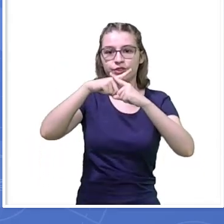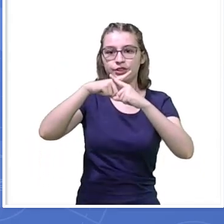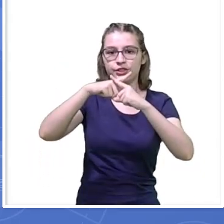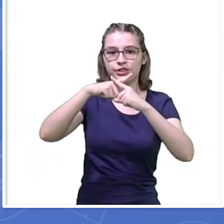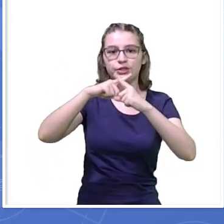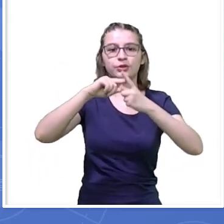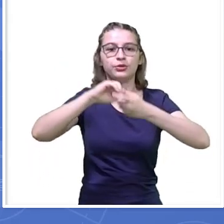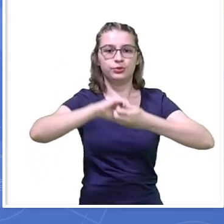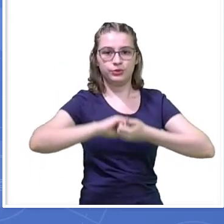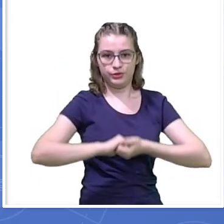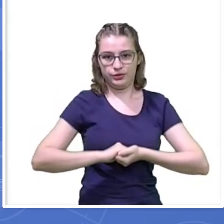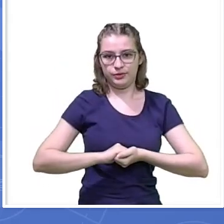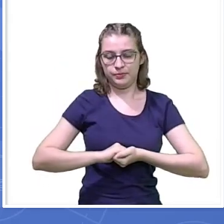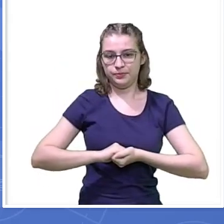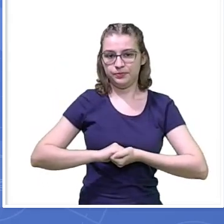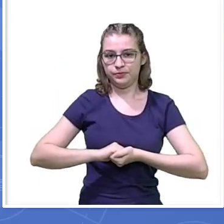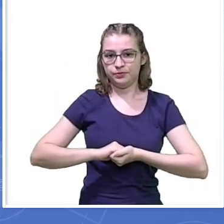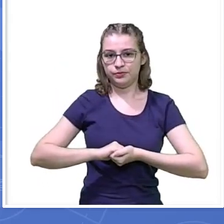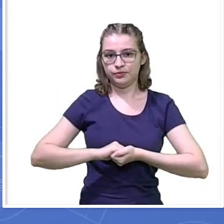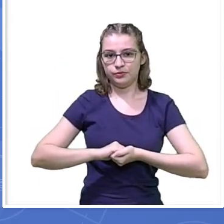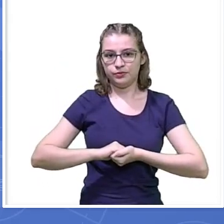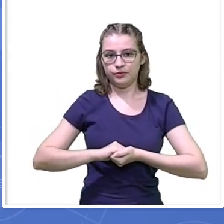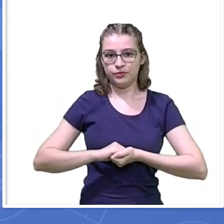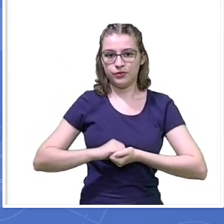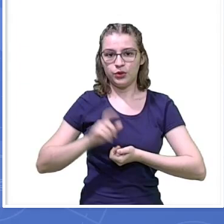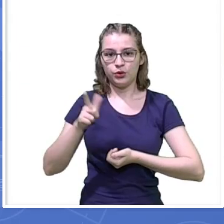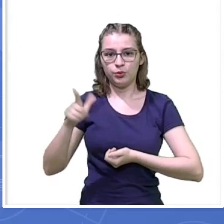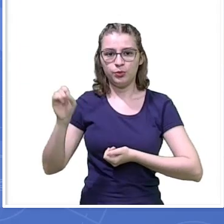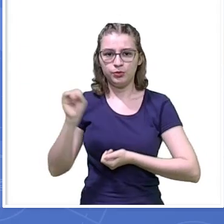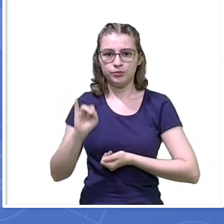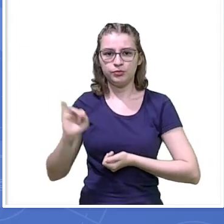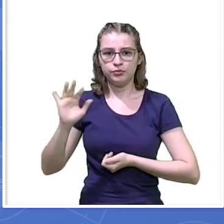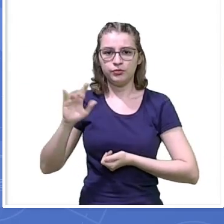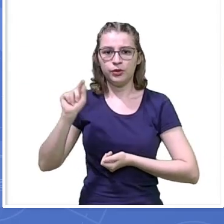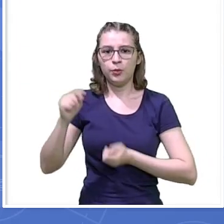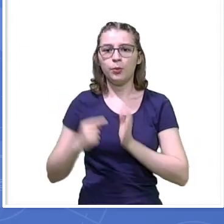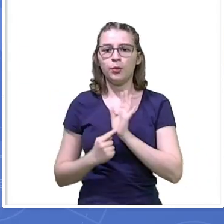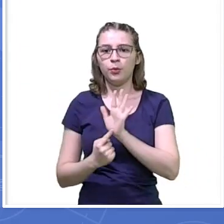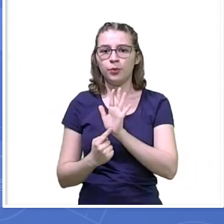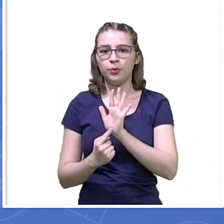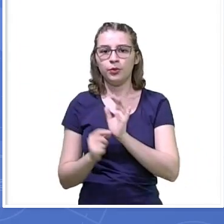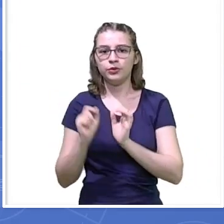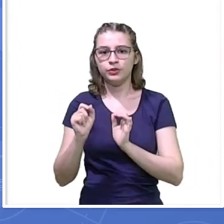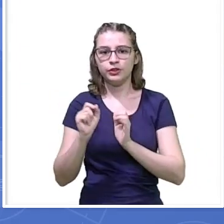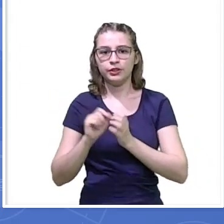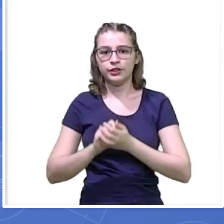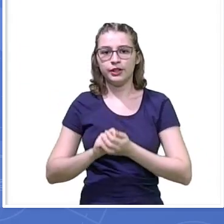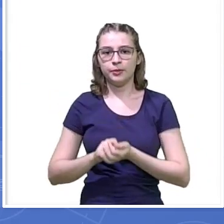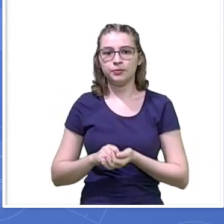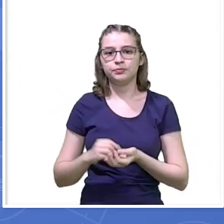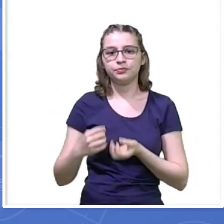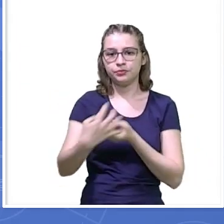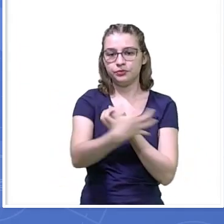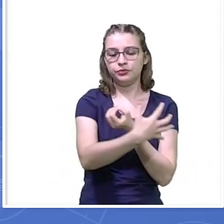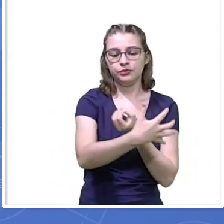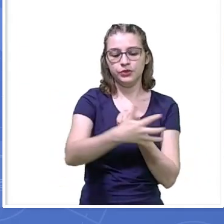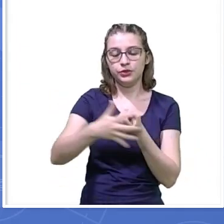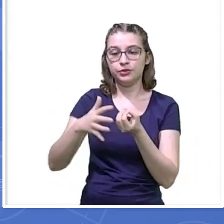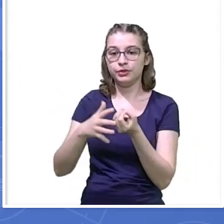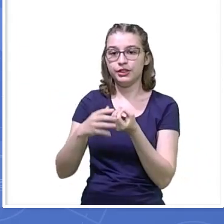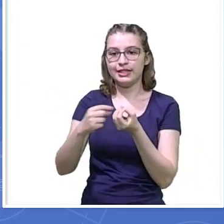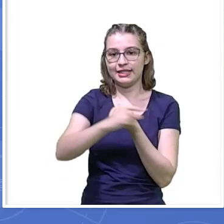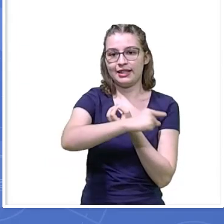que mostra que os meridianos são as linhas imaginárias dispostas verticalmente, como já está destacado